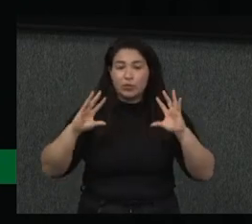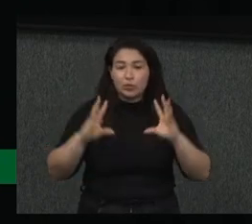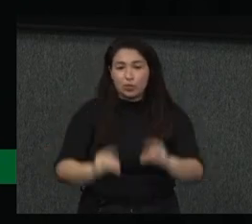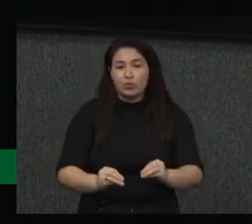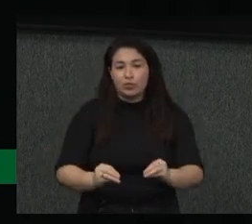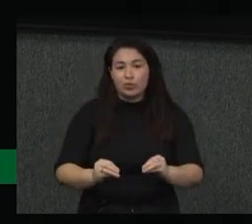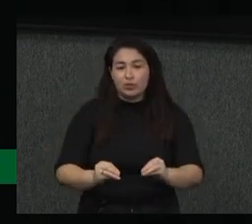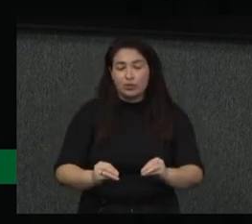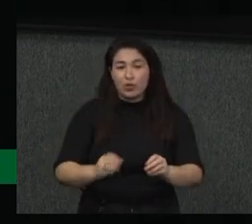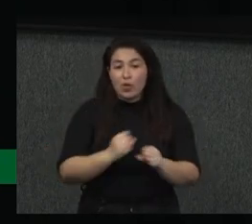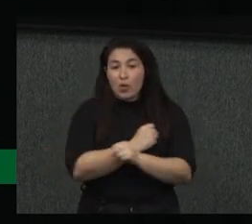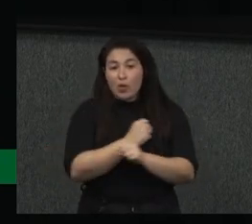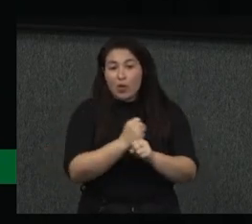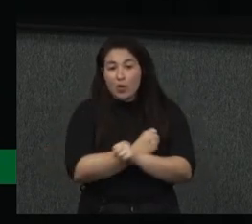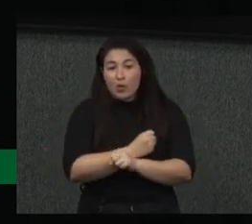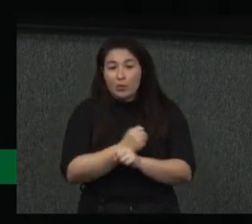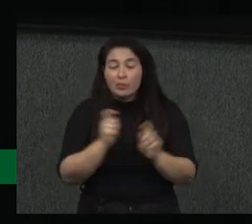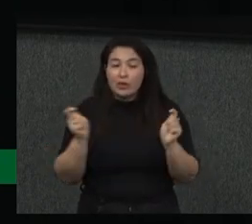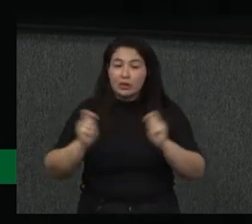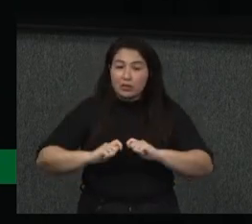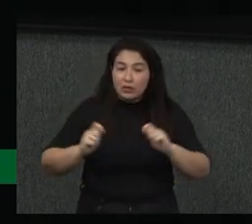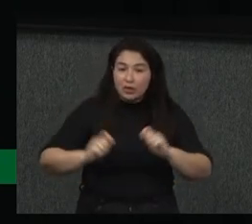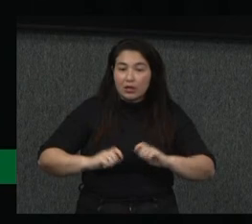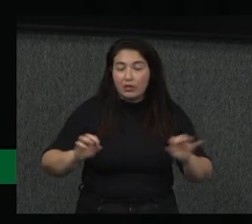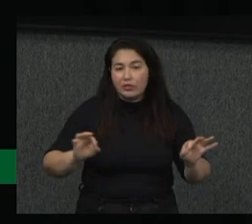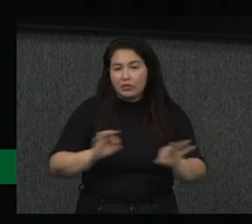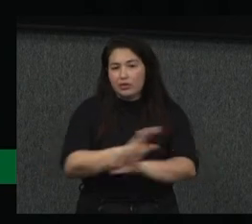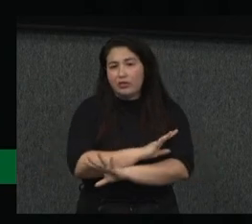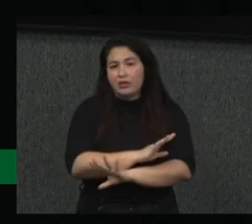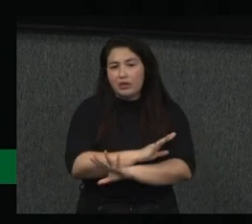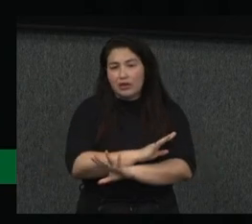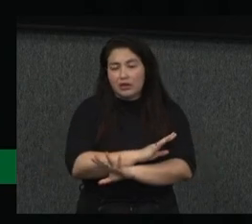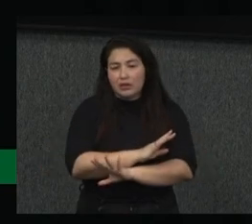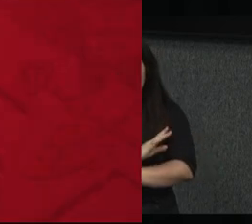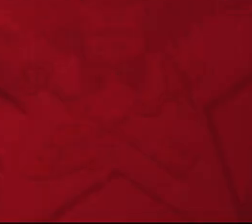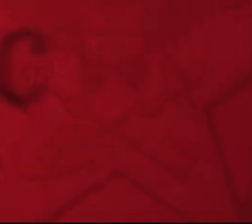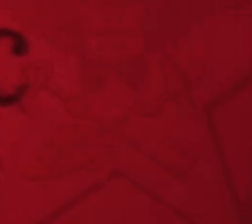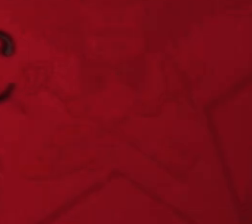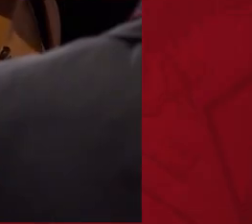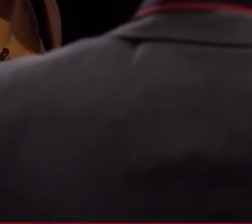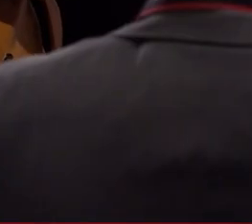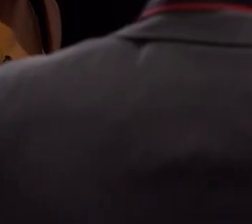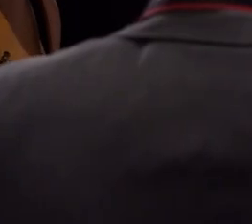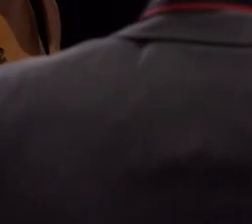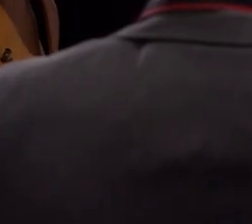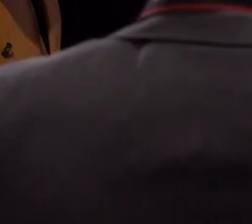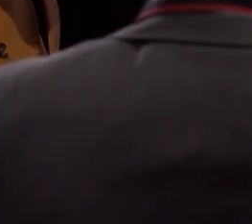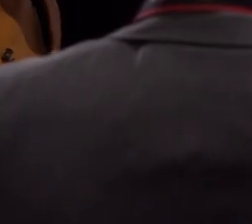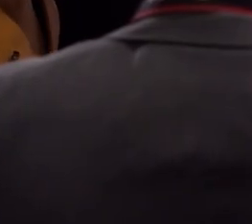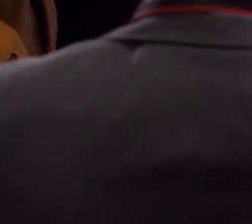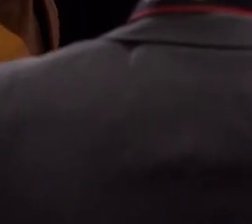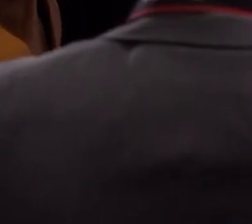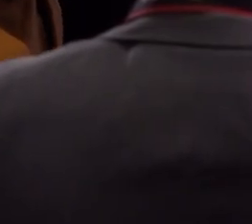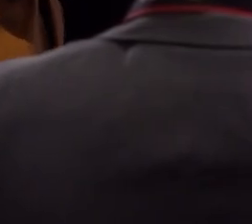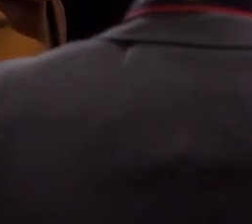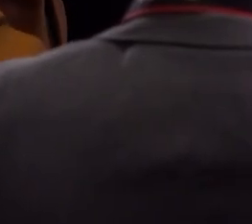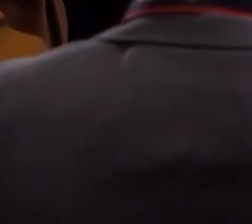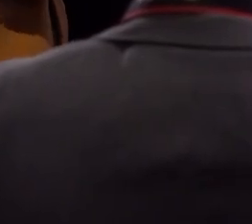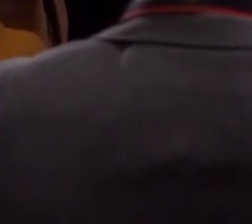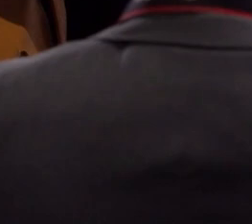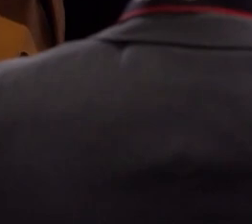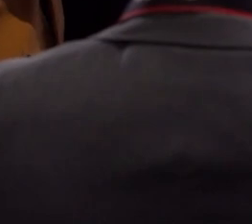esta obra seja concretizada com uma certa urgência. A presidente da Associação